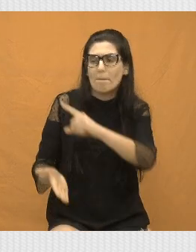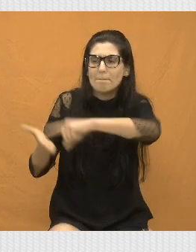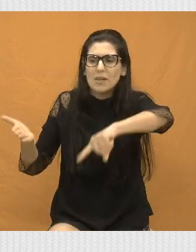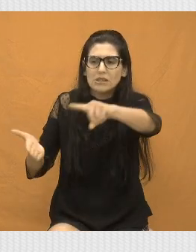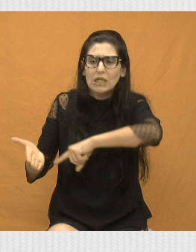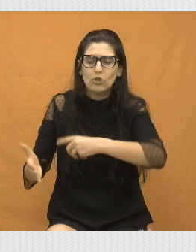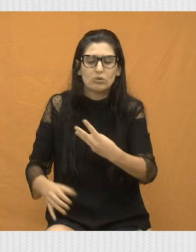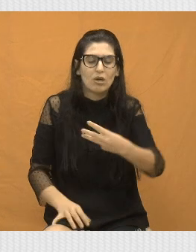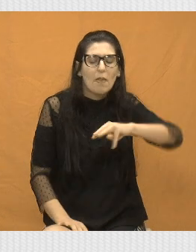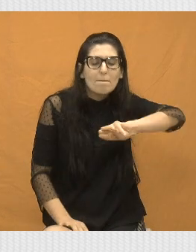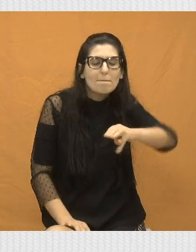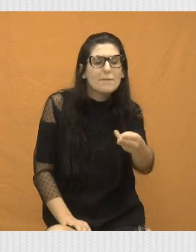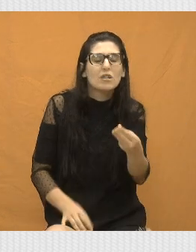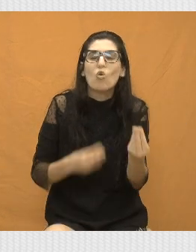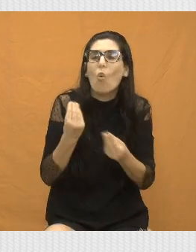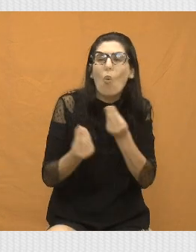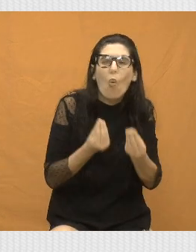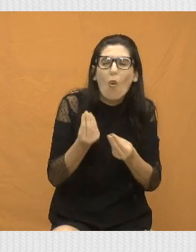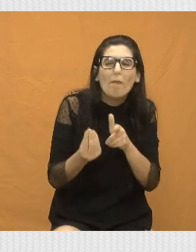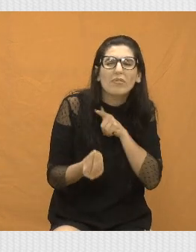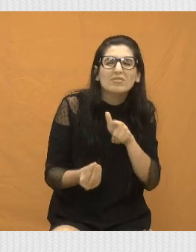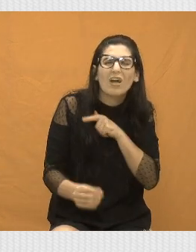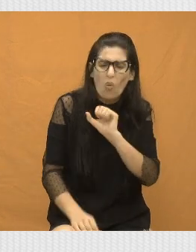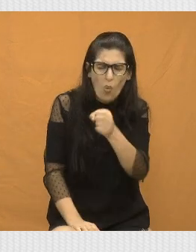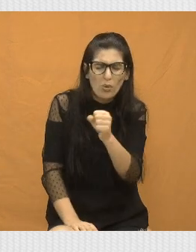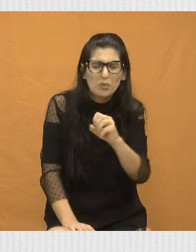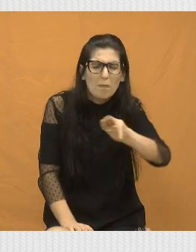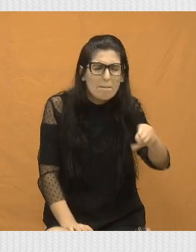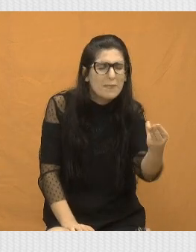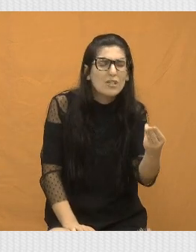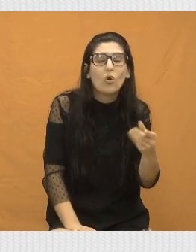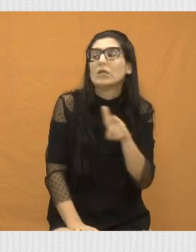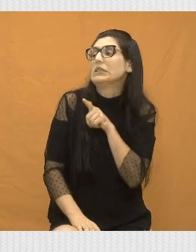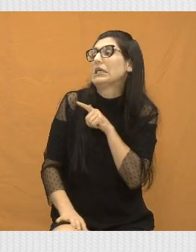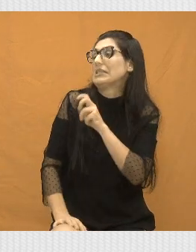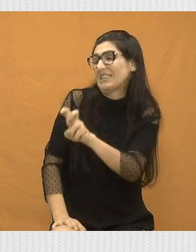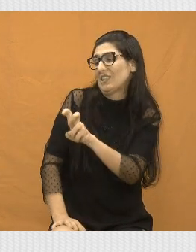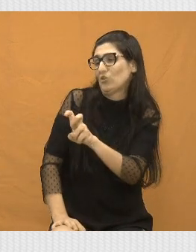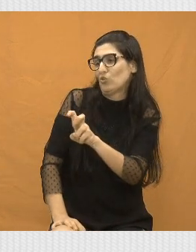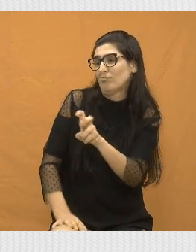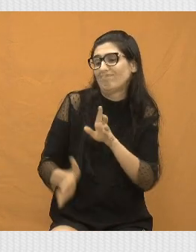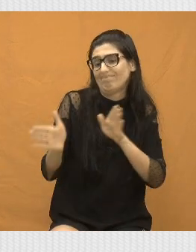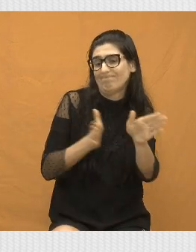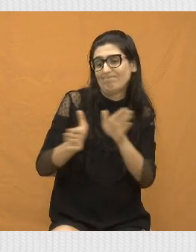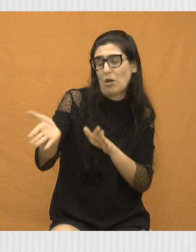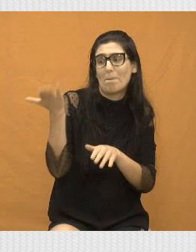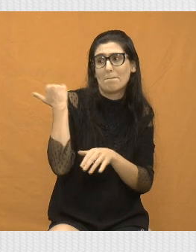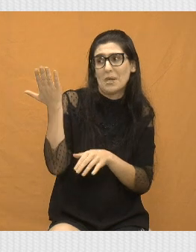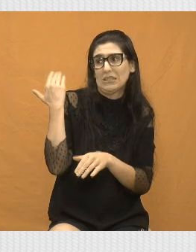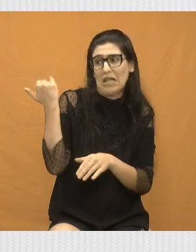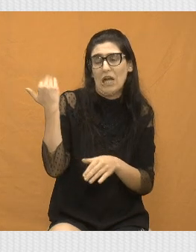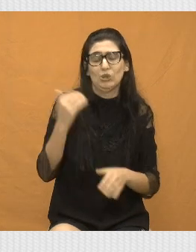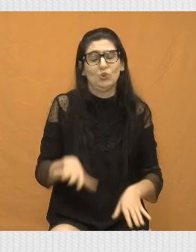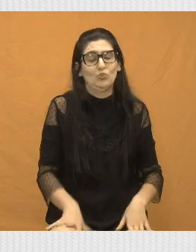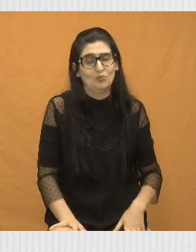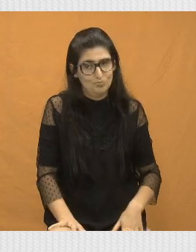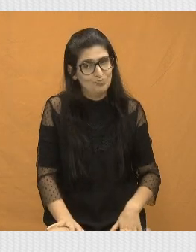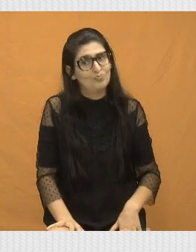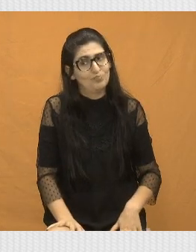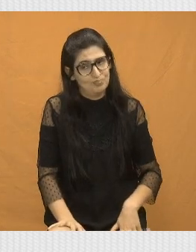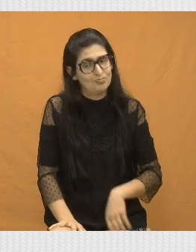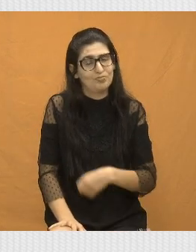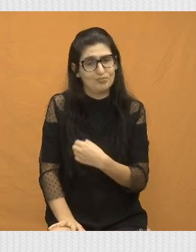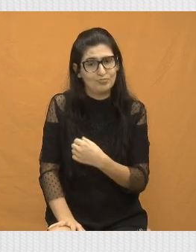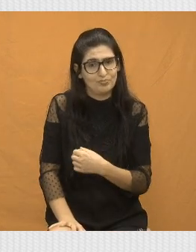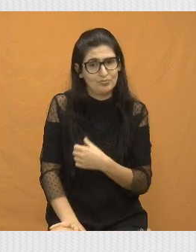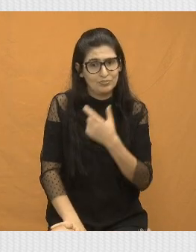milhões, como que eu tenho um saldo de 8 milhões? Mas tem mais os 5 dos exercícios anteriores. Tem mais os 5, 616